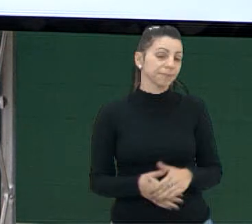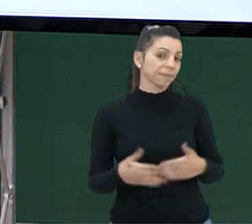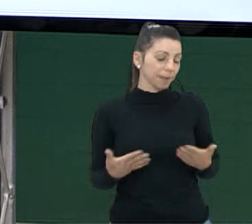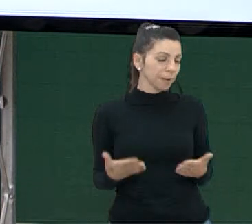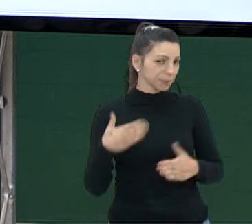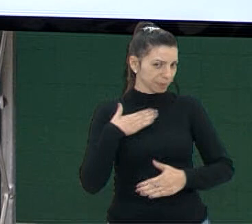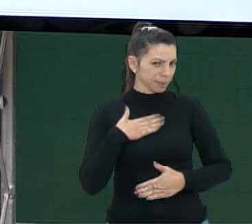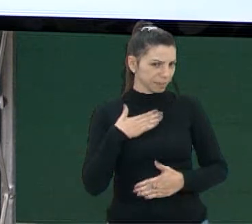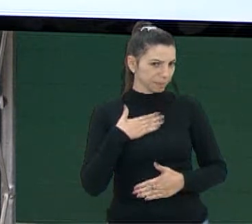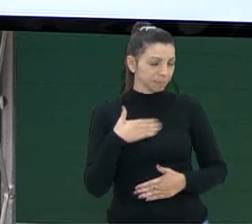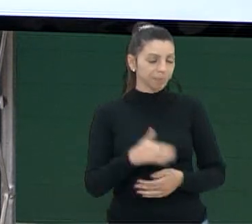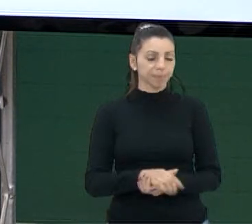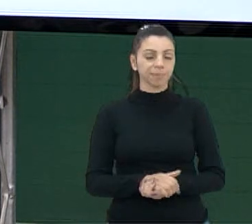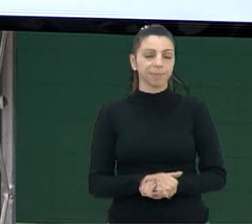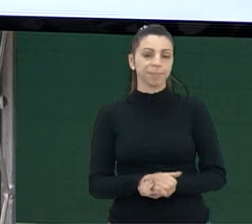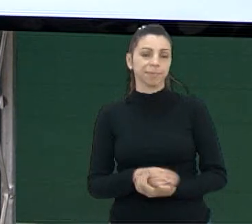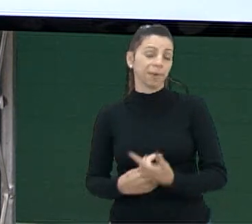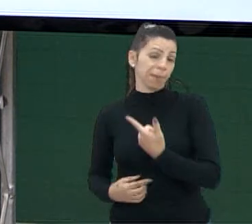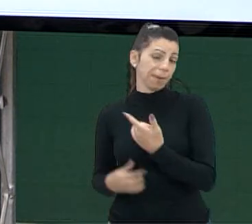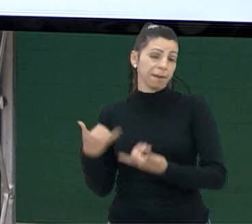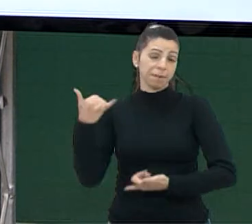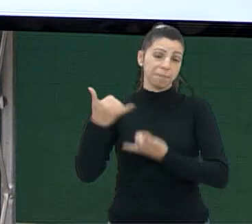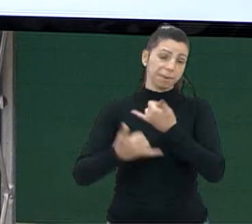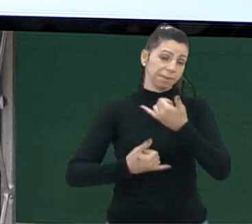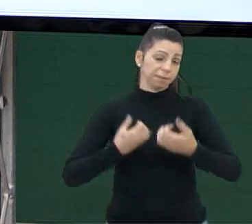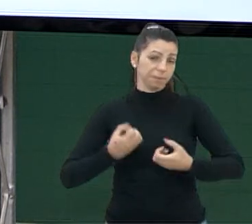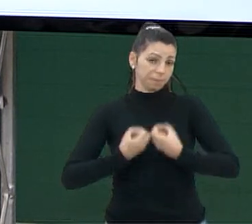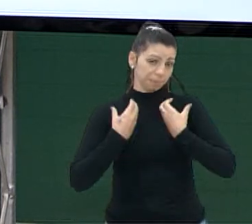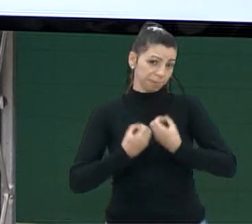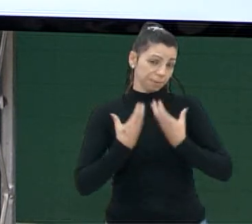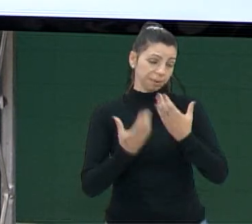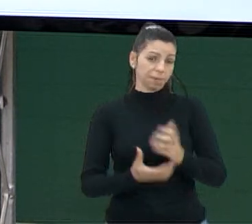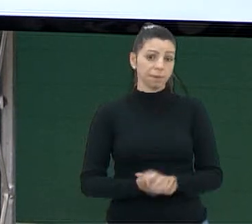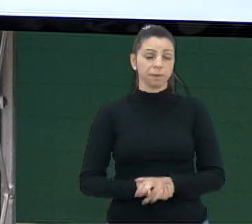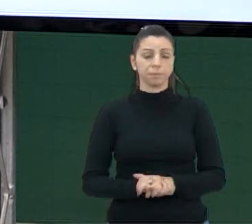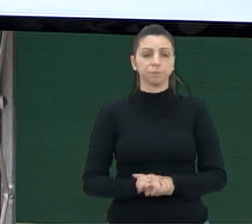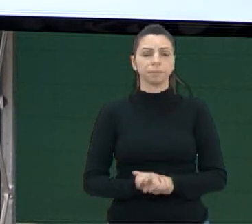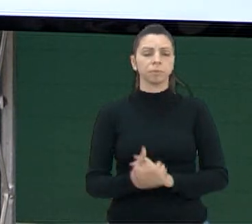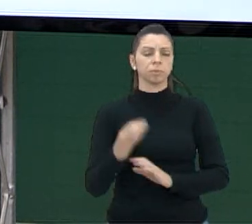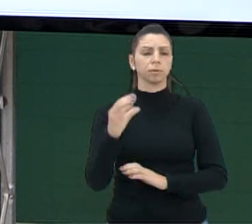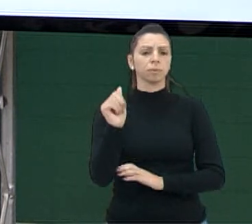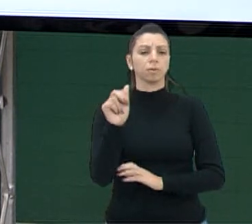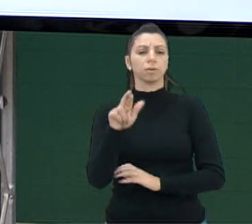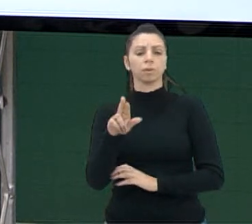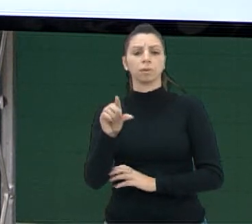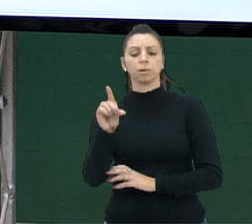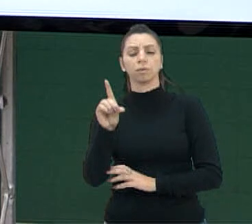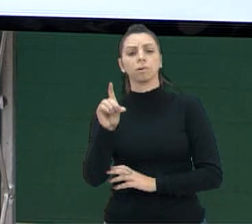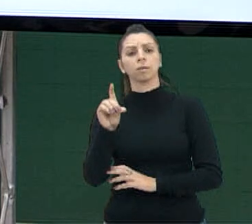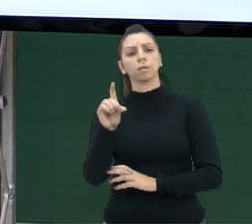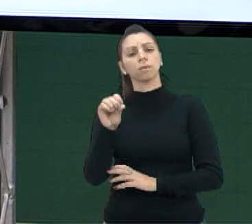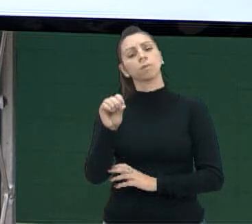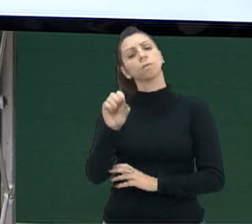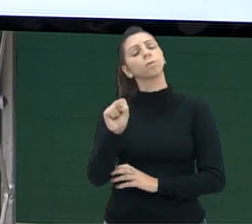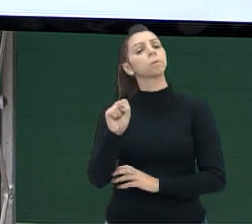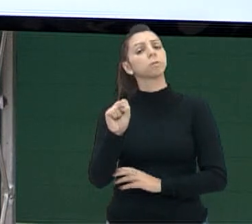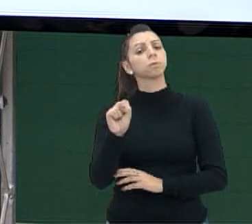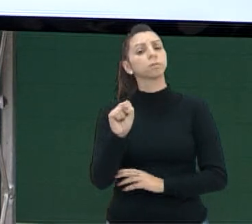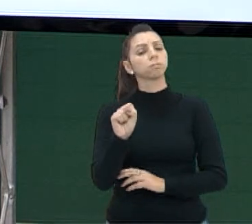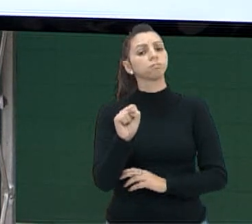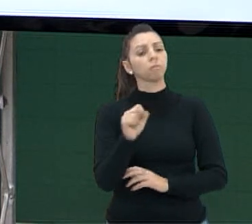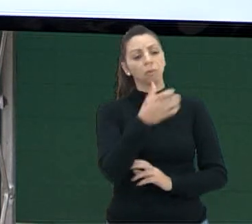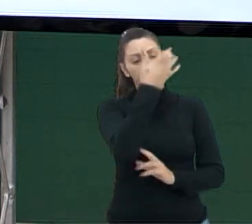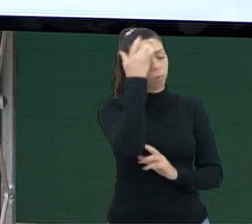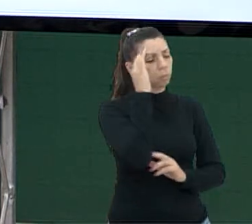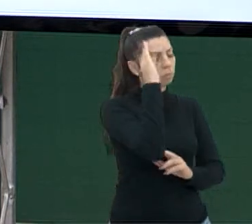Então, tranquilo? Bom, aqui ele faz uma brincadeira com esse poema. De qual Carlos o primeiro personagem está falando? Quando ele fala que, ficou sabendo da